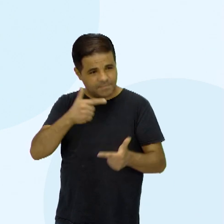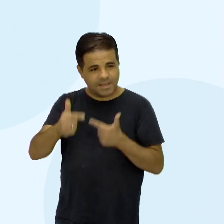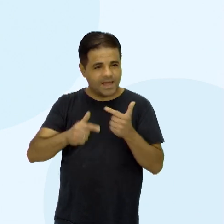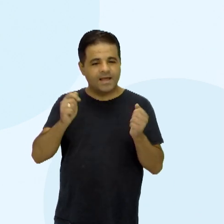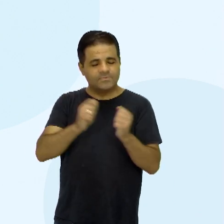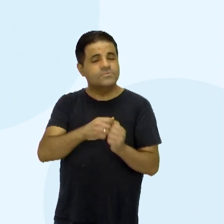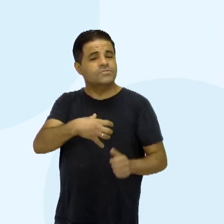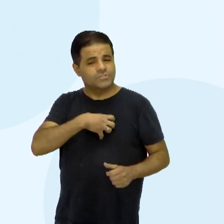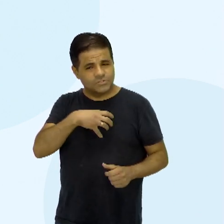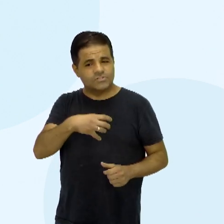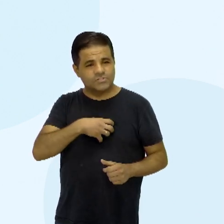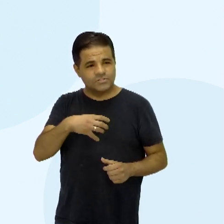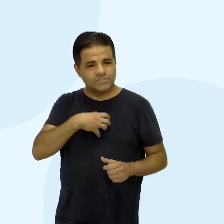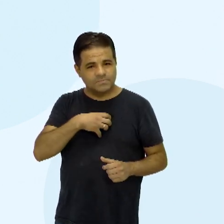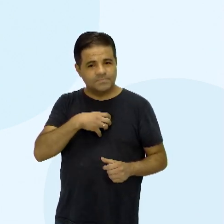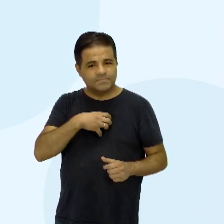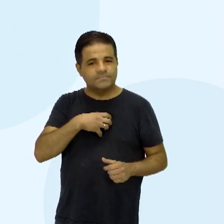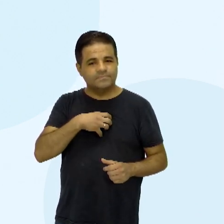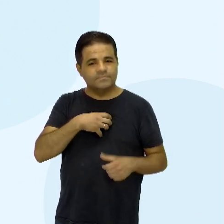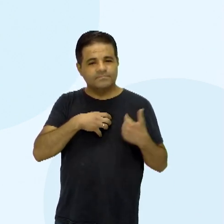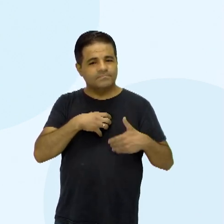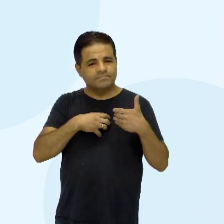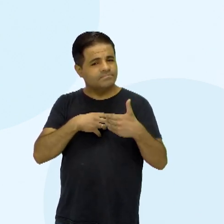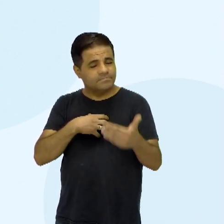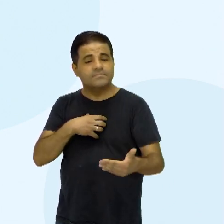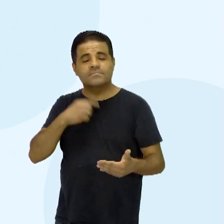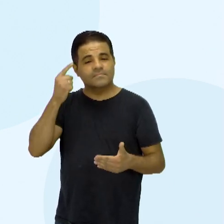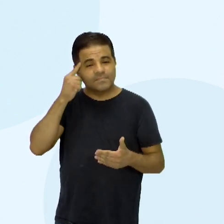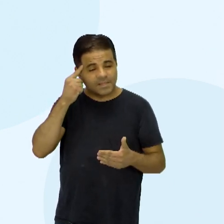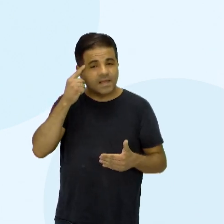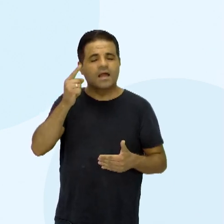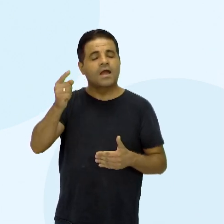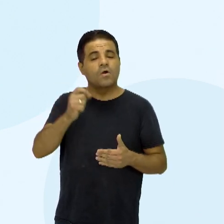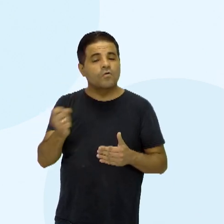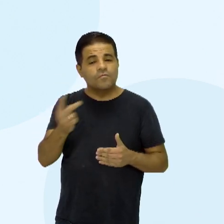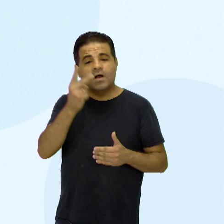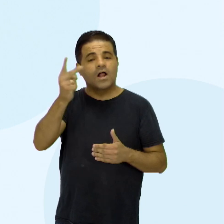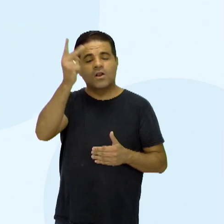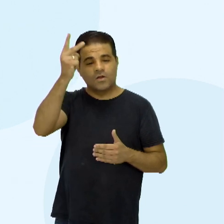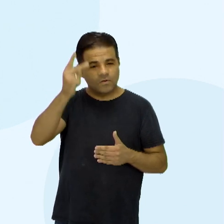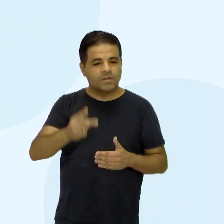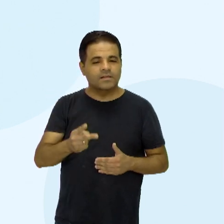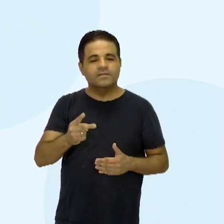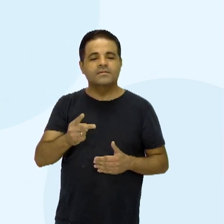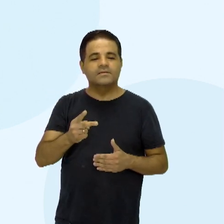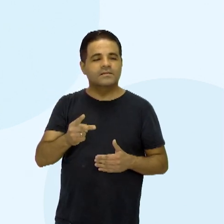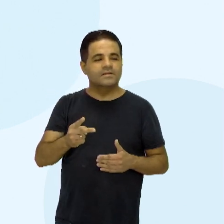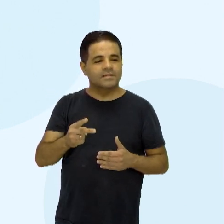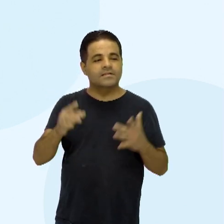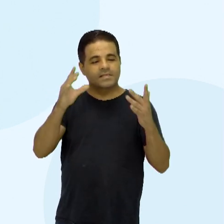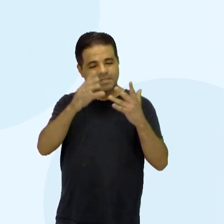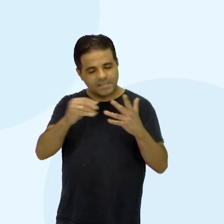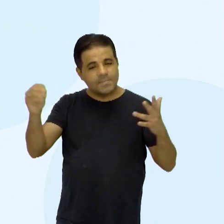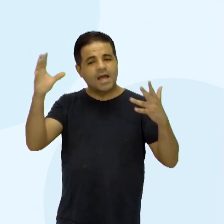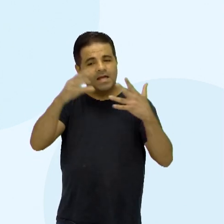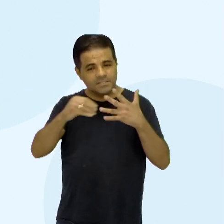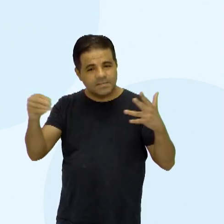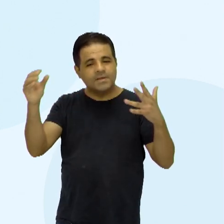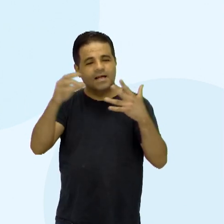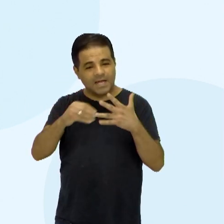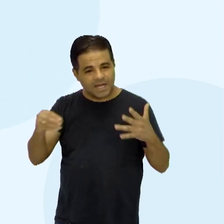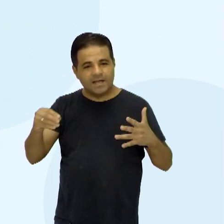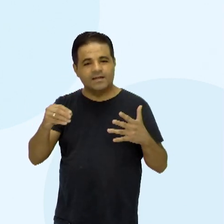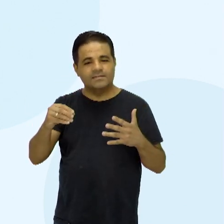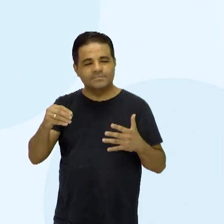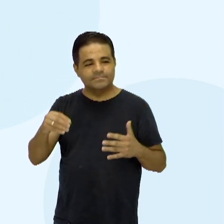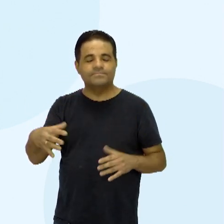com o sentido semântico também da palavra, mas aí o valor semântico, eu vou ter a metáfora, vou ter a catacrese, isso aí a